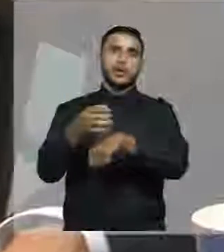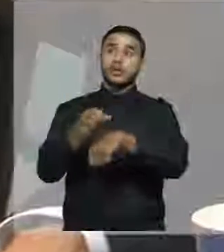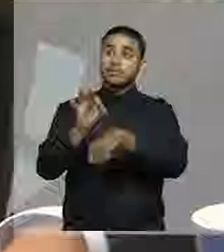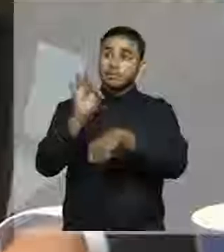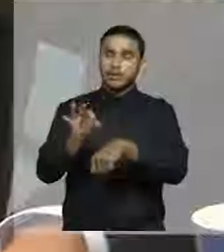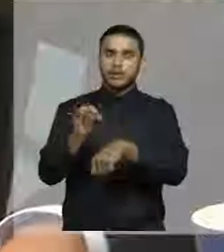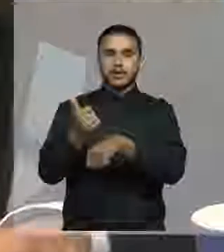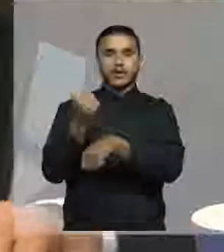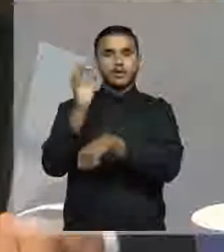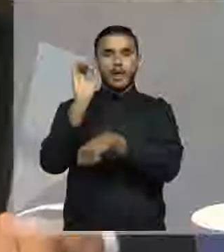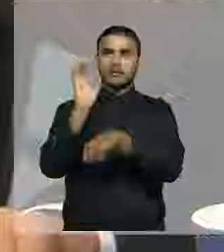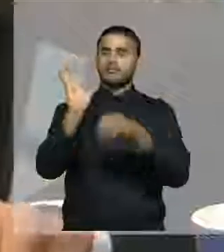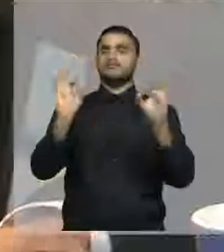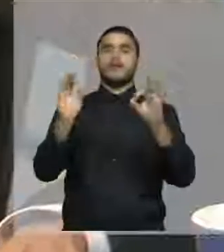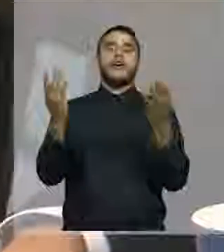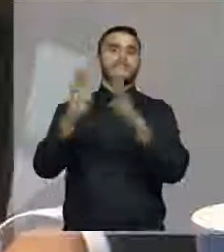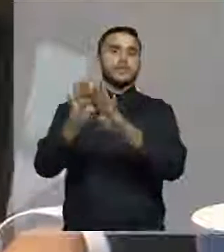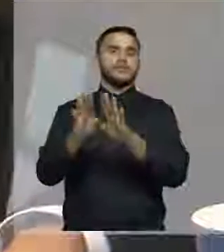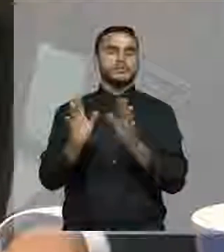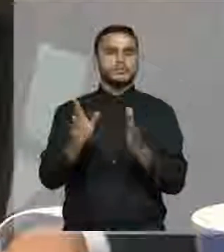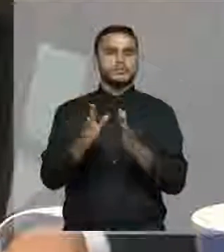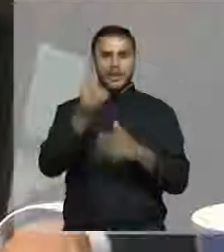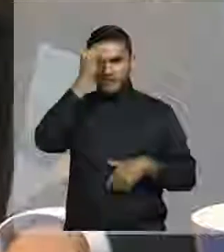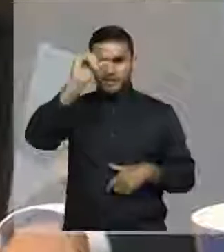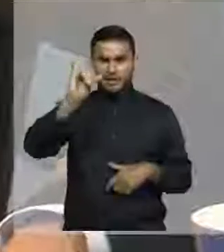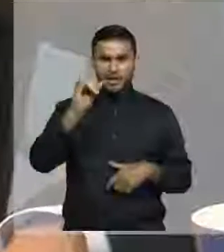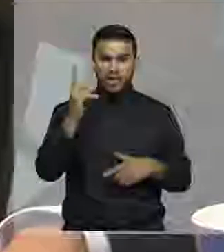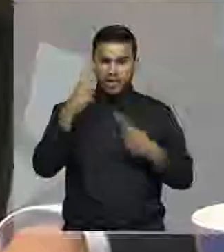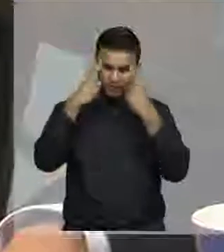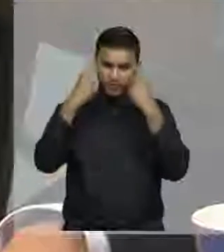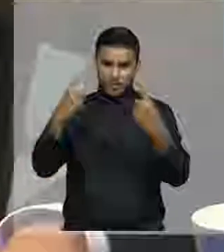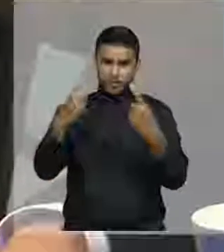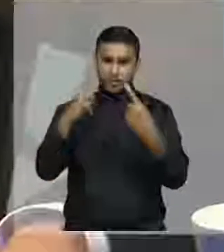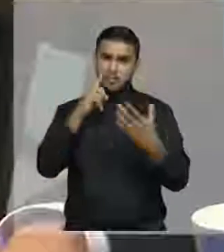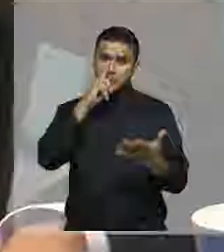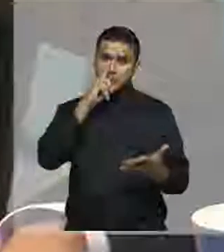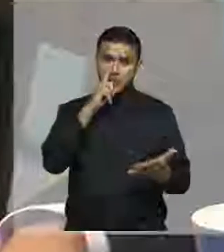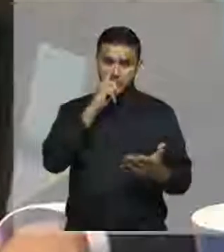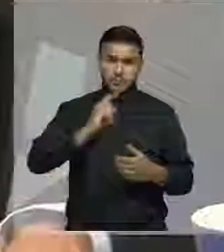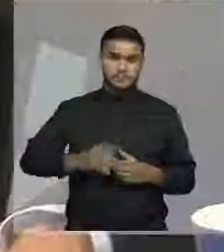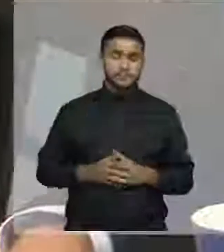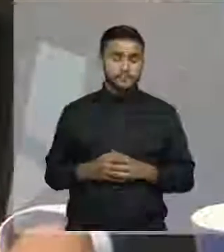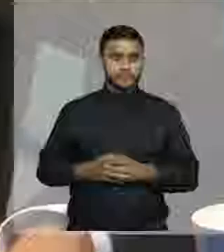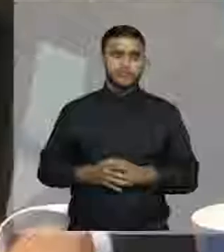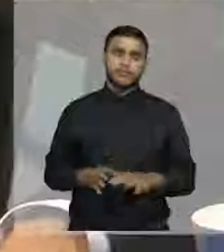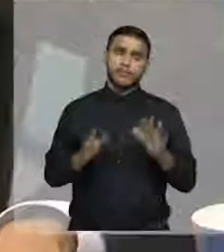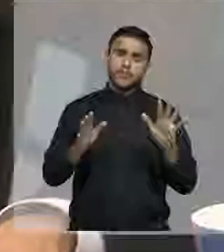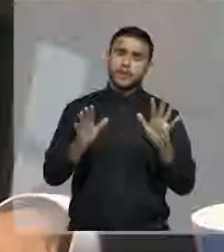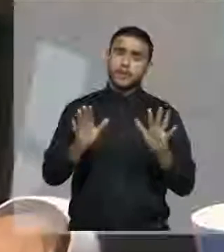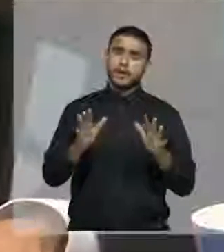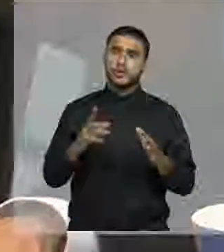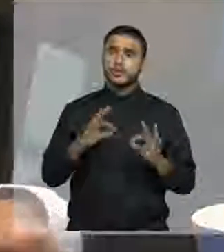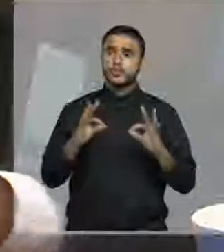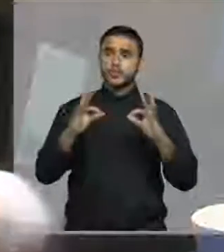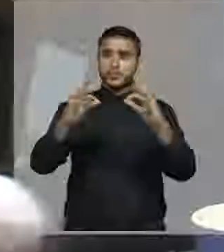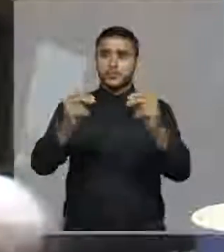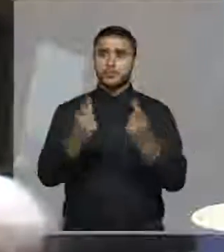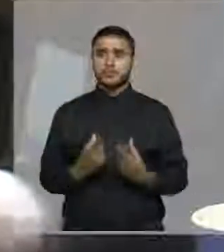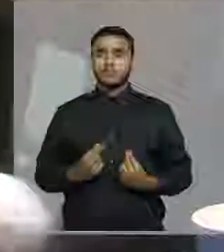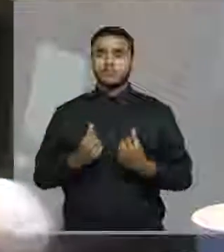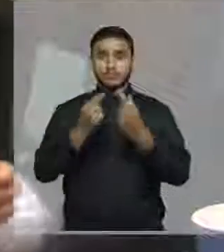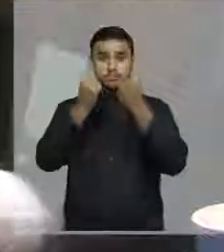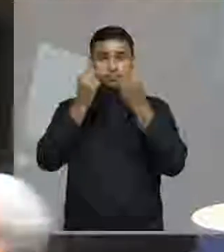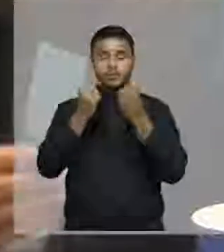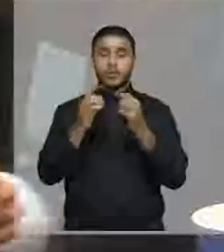entendo que o crime tornou-se poderoso porque ficou milionário. Ficou milionário porque temos uma sociedade